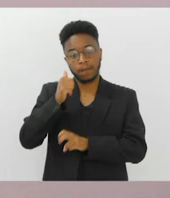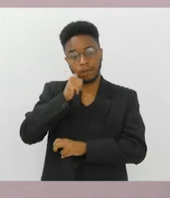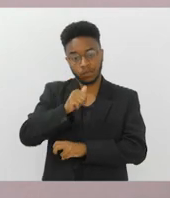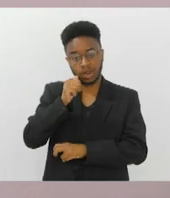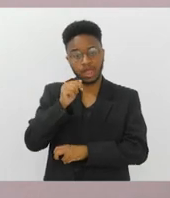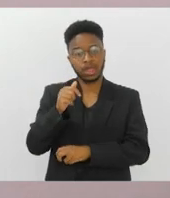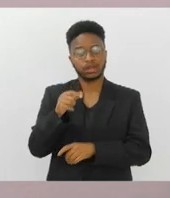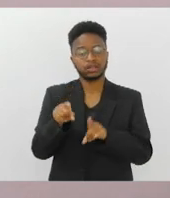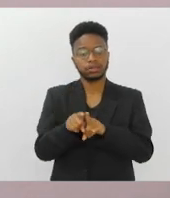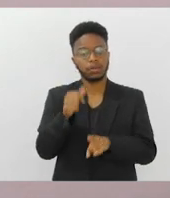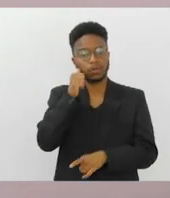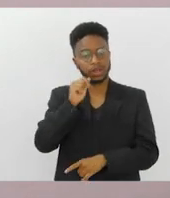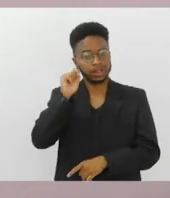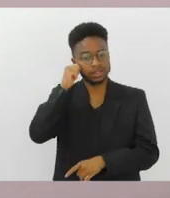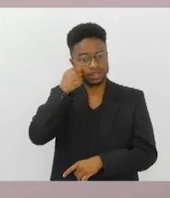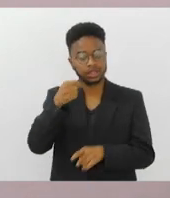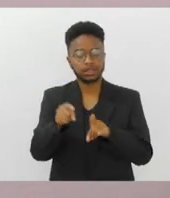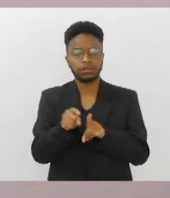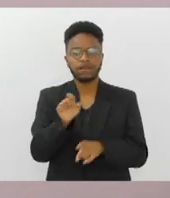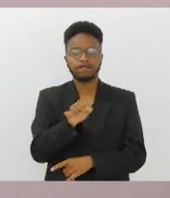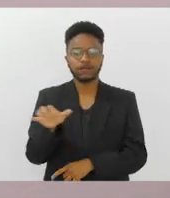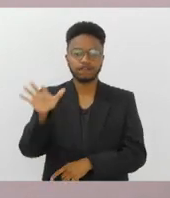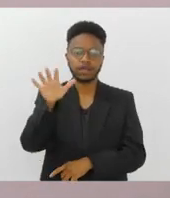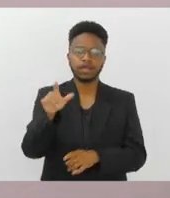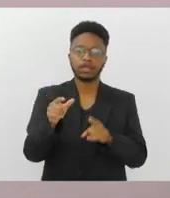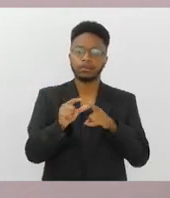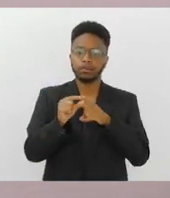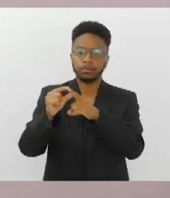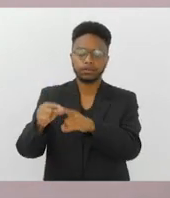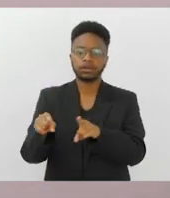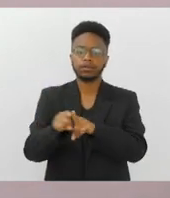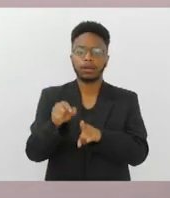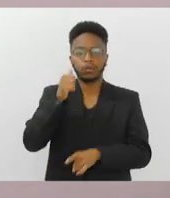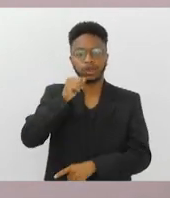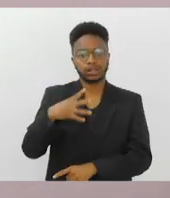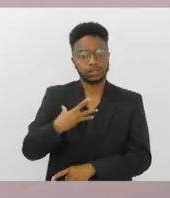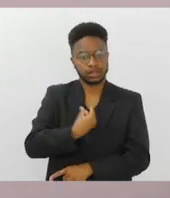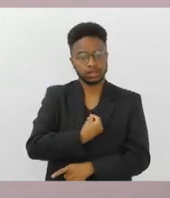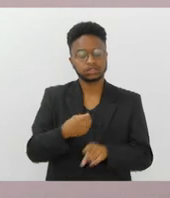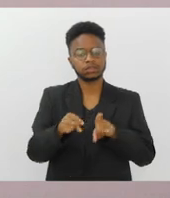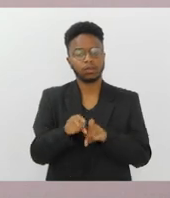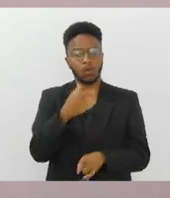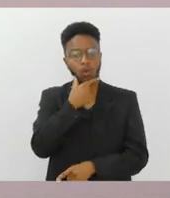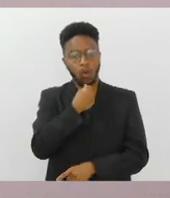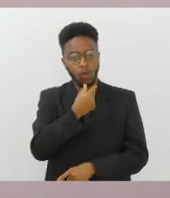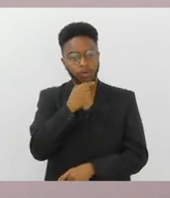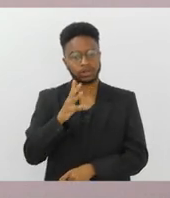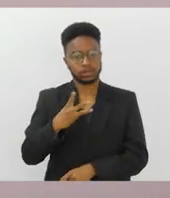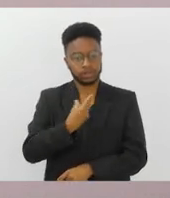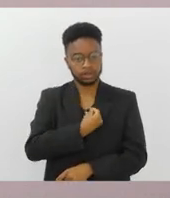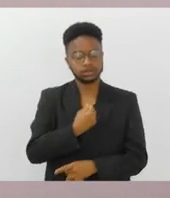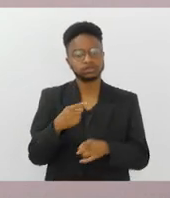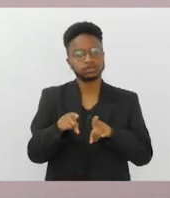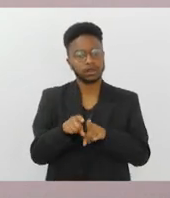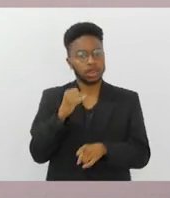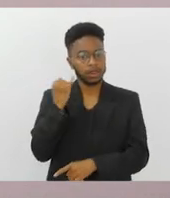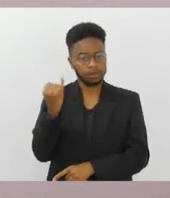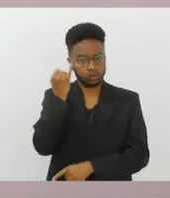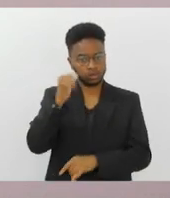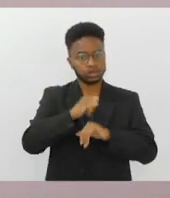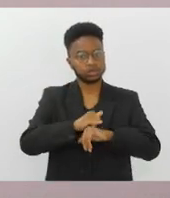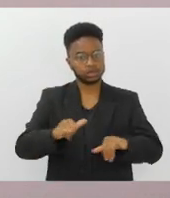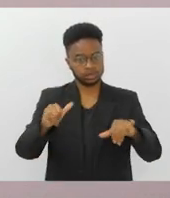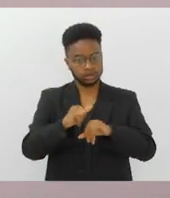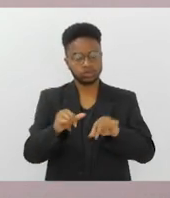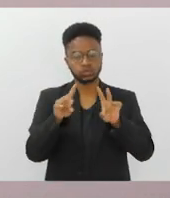Mulheres negras, de favela, periferia, mulheres trans, homens trans, né? É importante dizer e